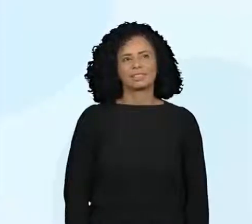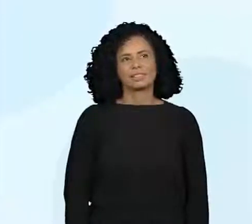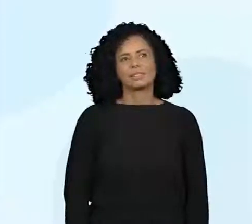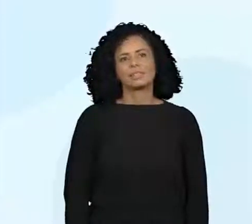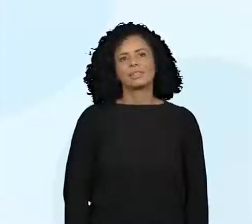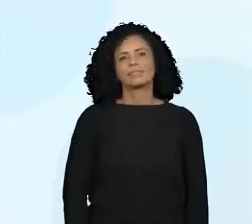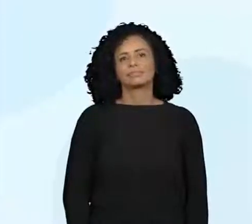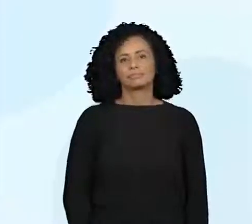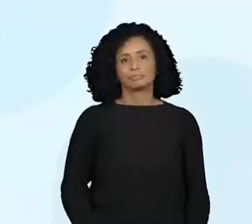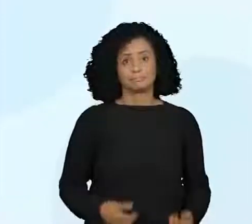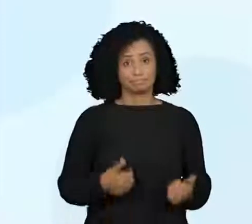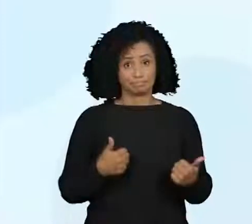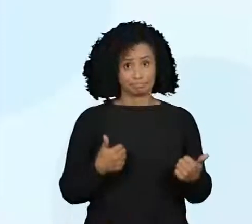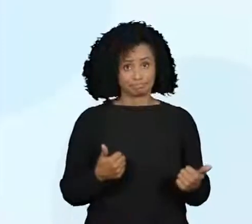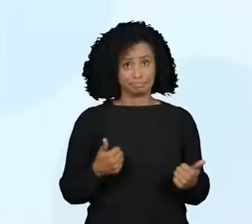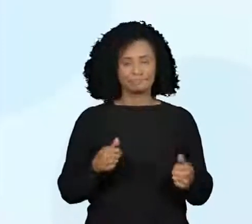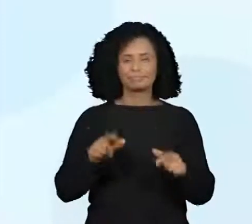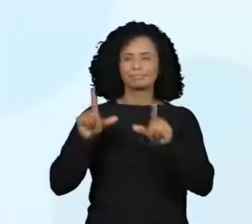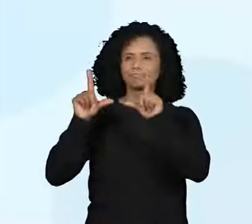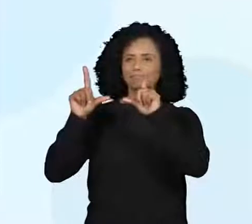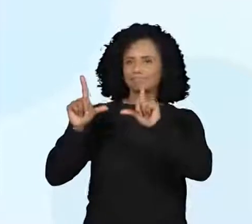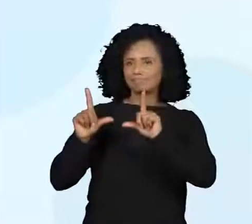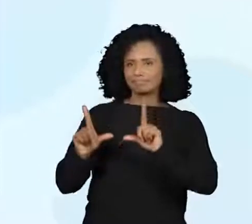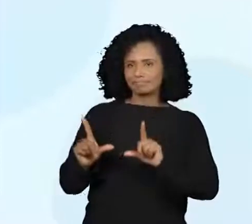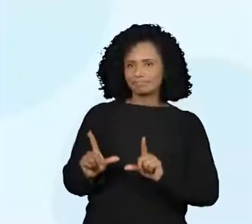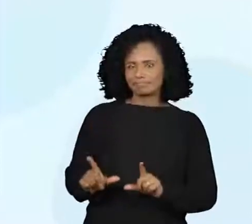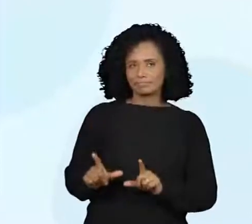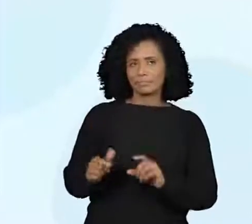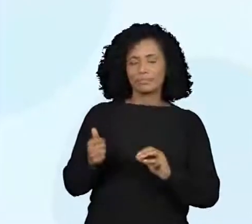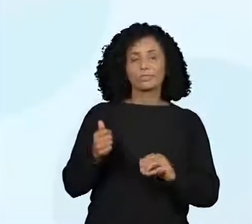Muito bem, pessoal. Atividade 1.